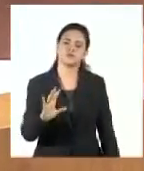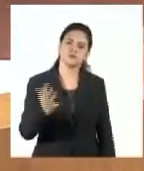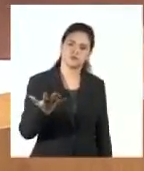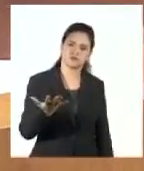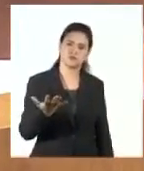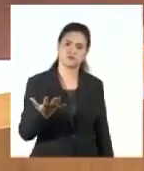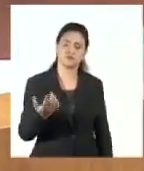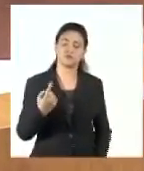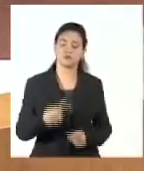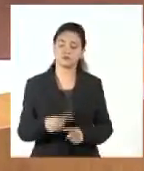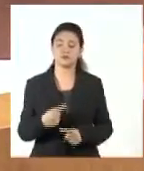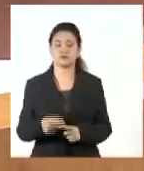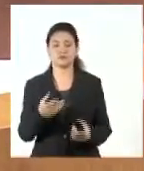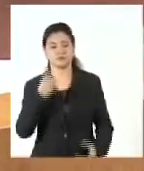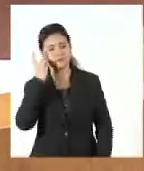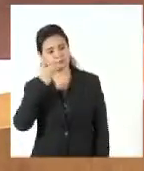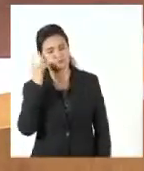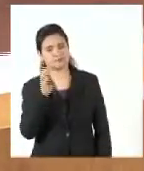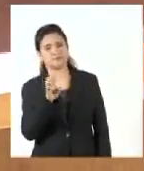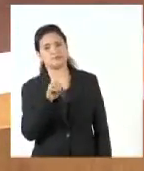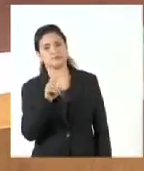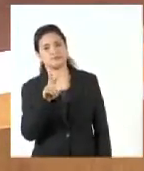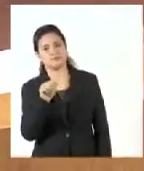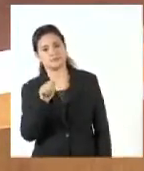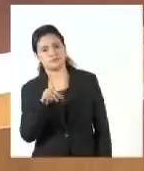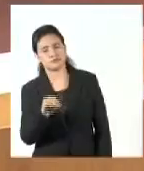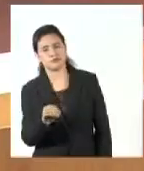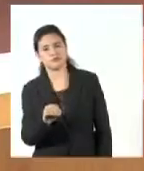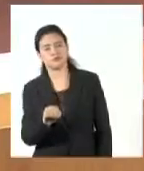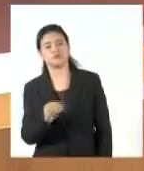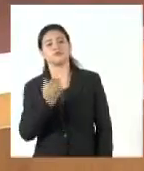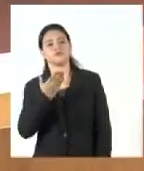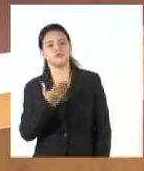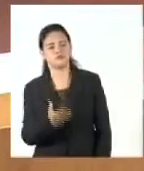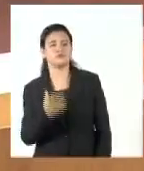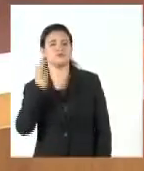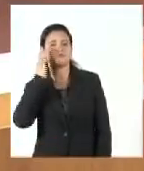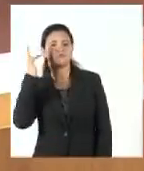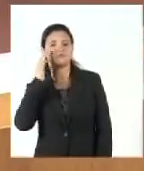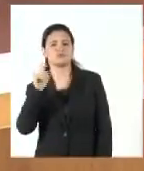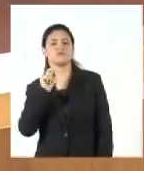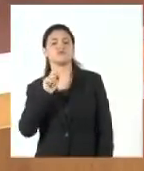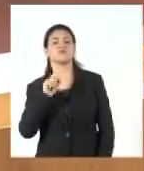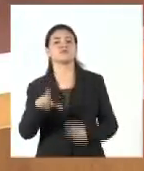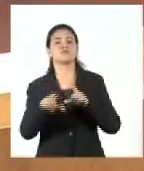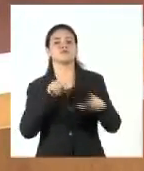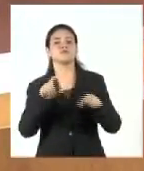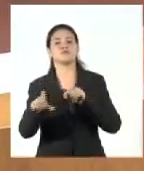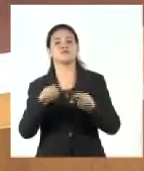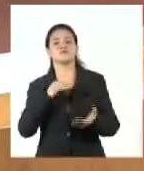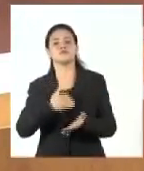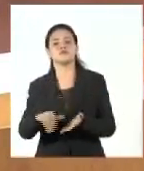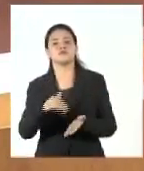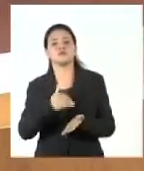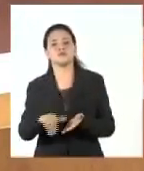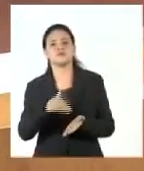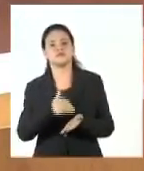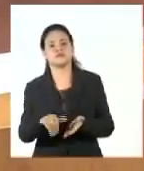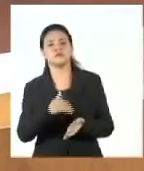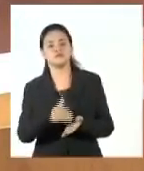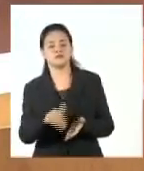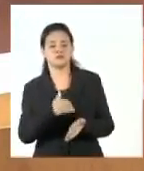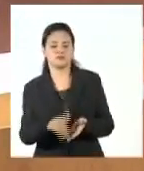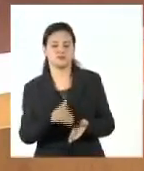porque, deputado Edivaldo, foi ele quem escolheu um secretário